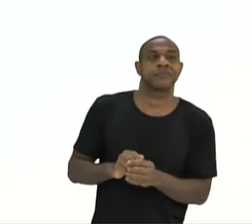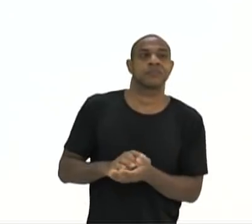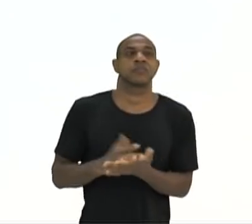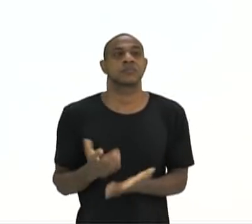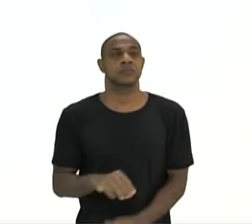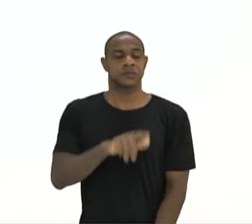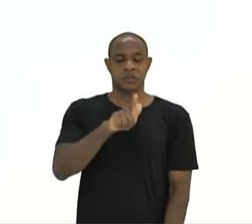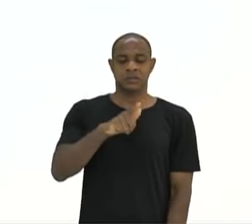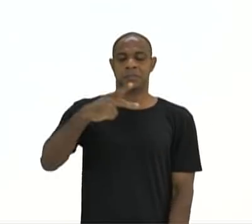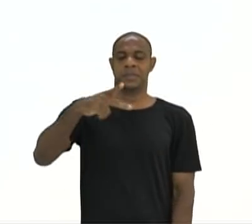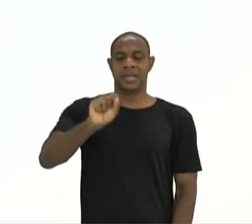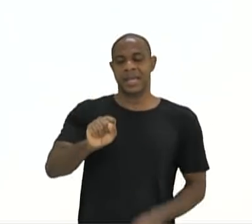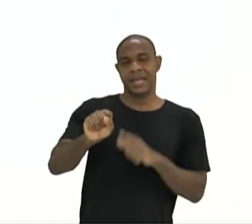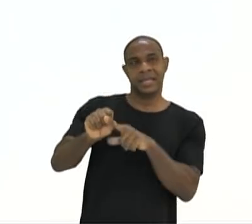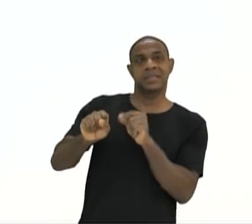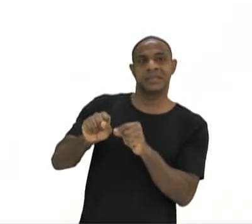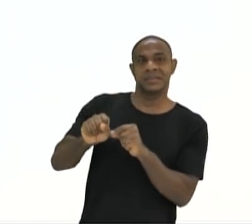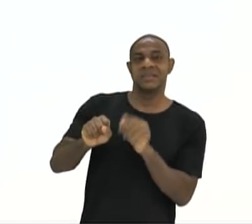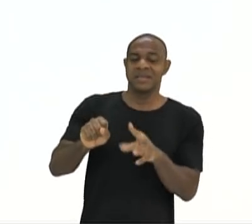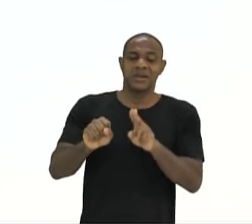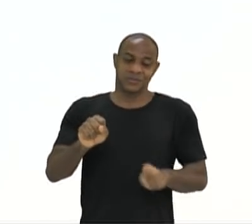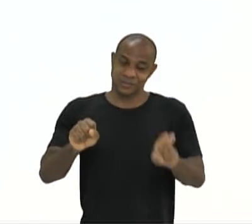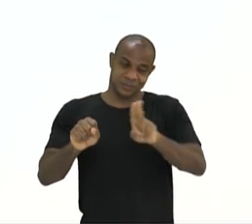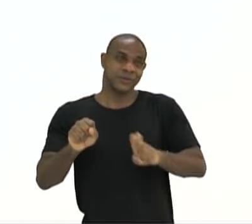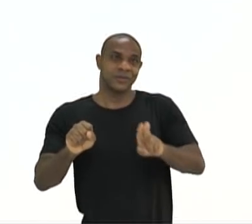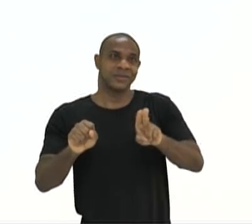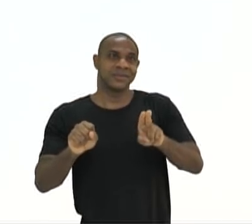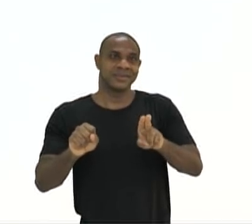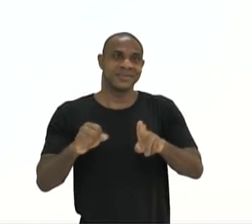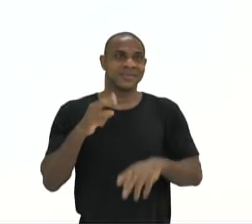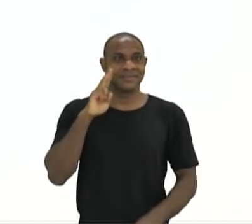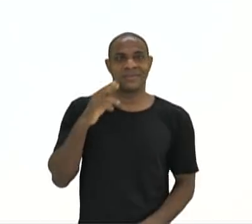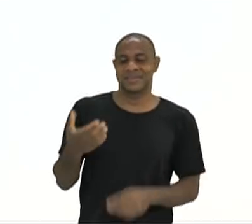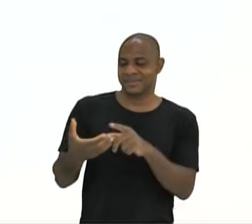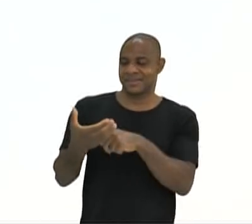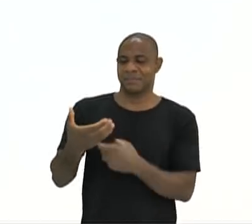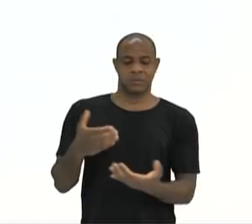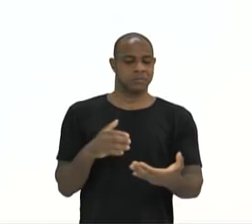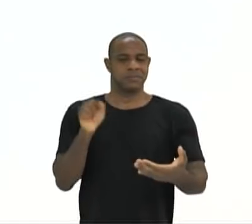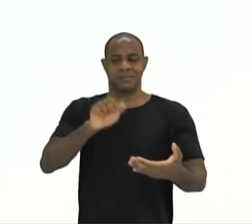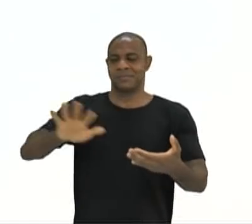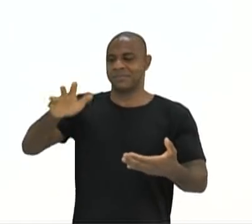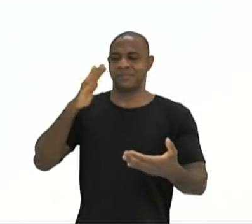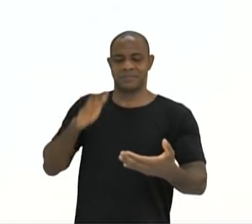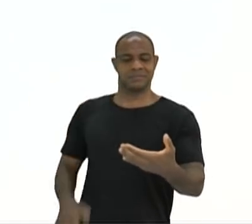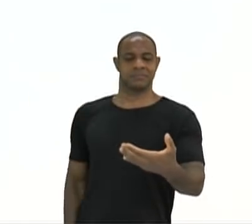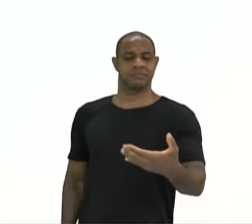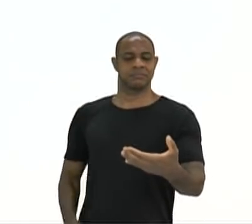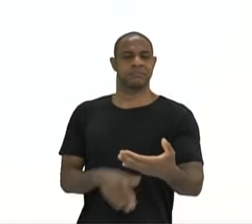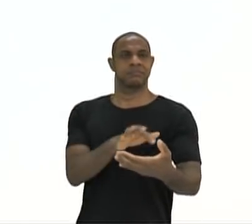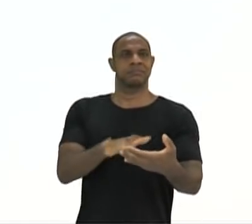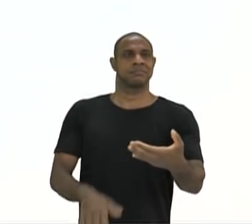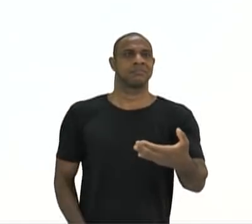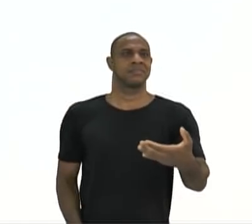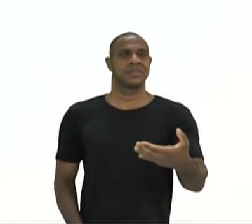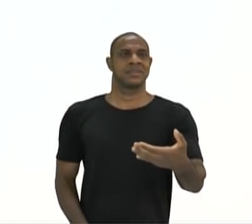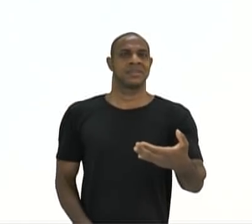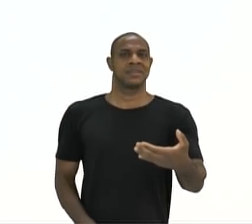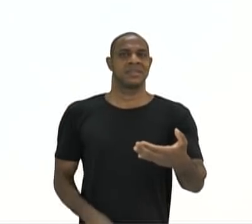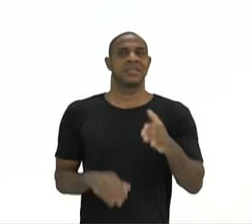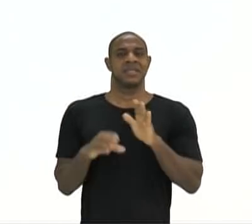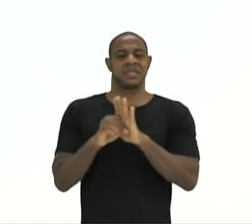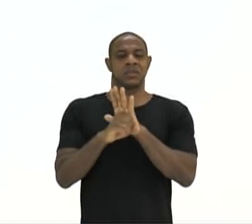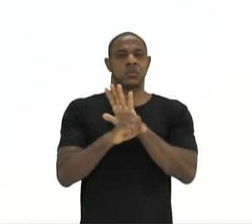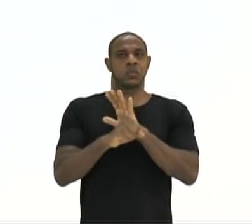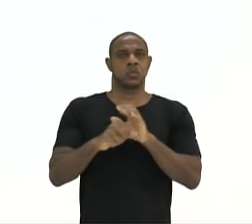o GPS, certo que você já utilizou. Olha ali na mão da pessoa, na imagem, o celular e o Google Maps.